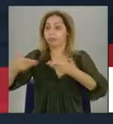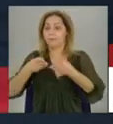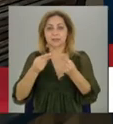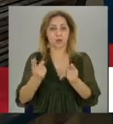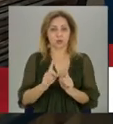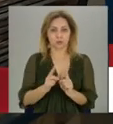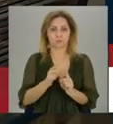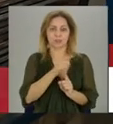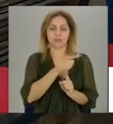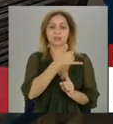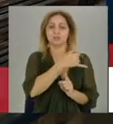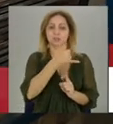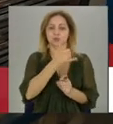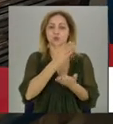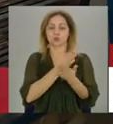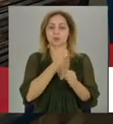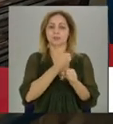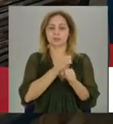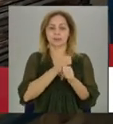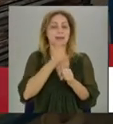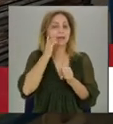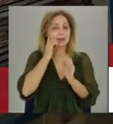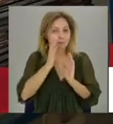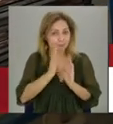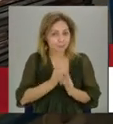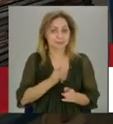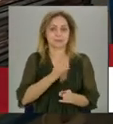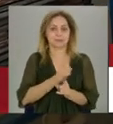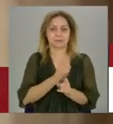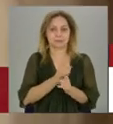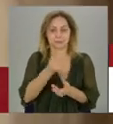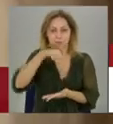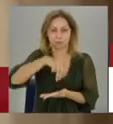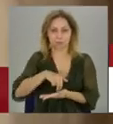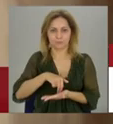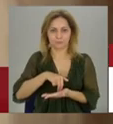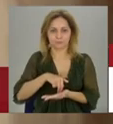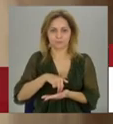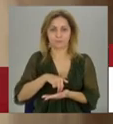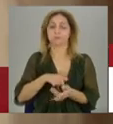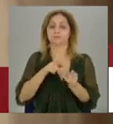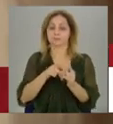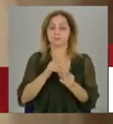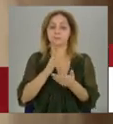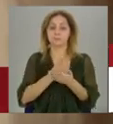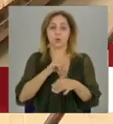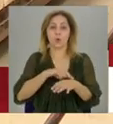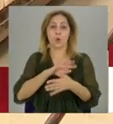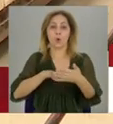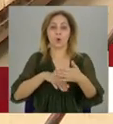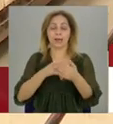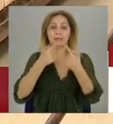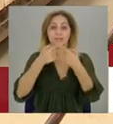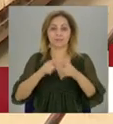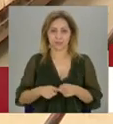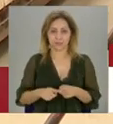Lamego, só aparecem na fábrica os operários que precisam mesmo de aqui estar, o mais possível, em horários desencontrados.